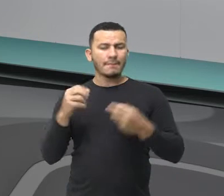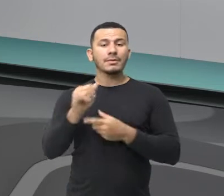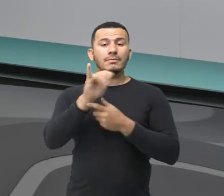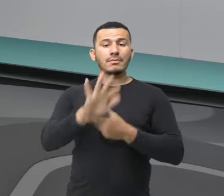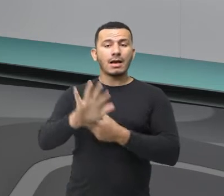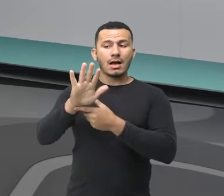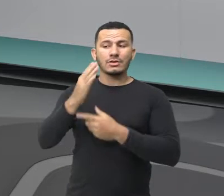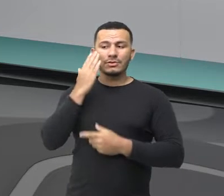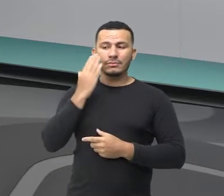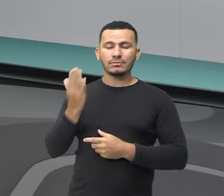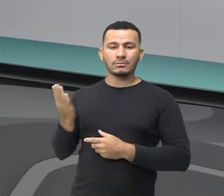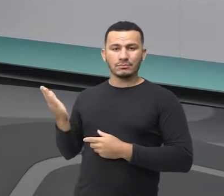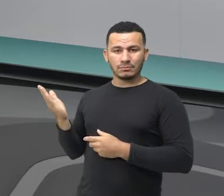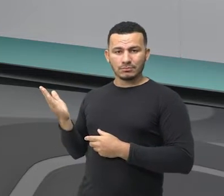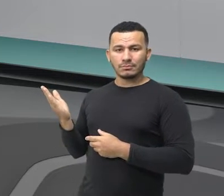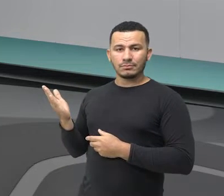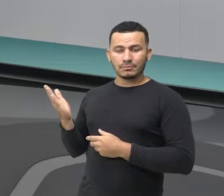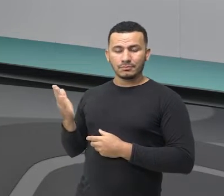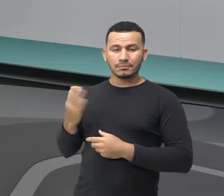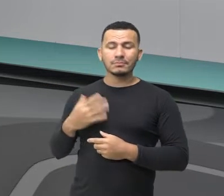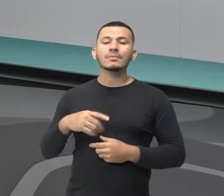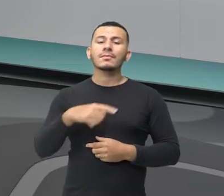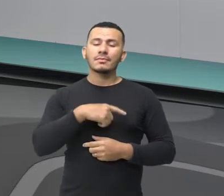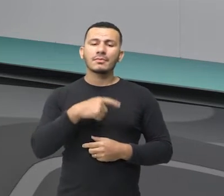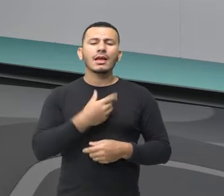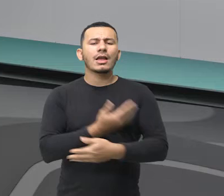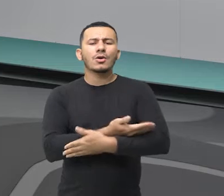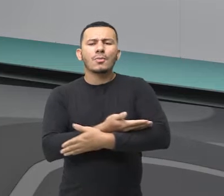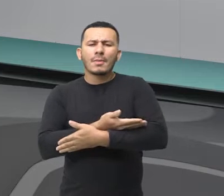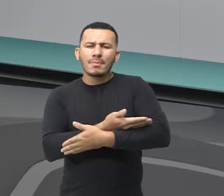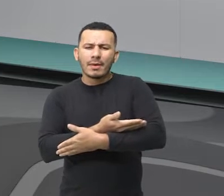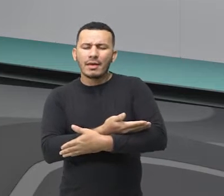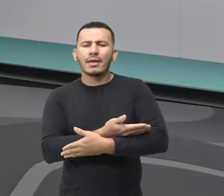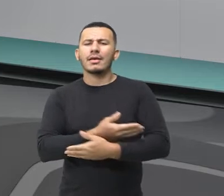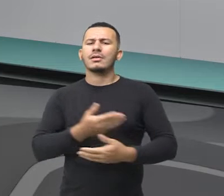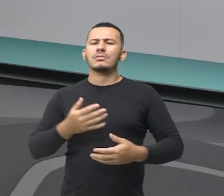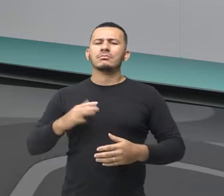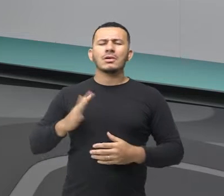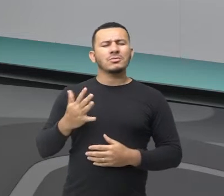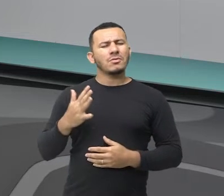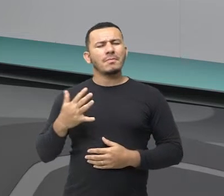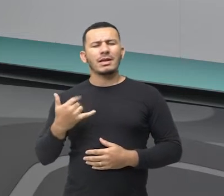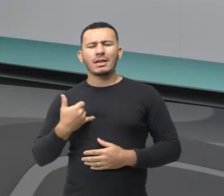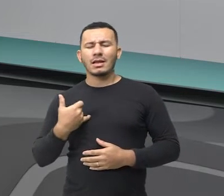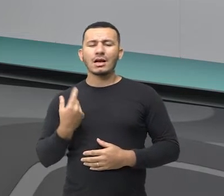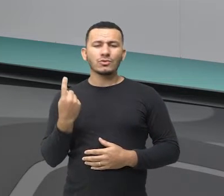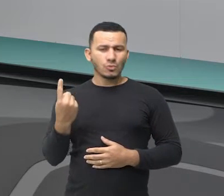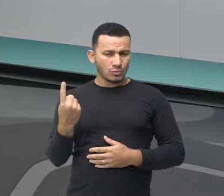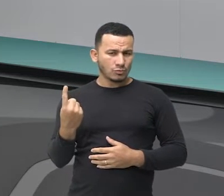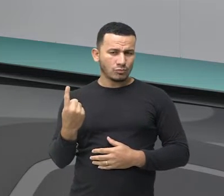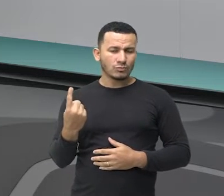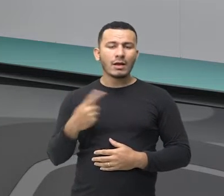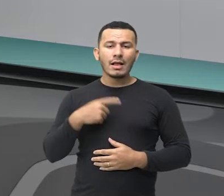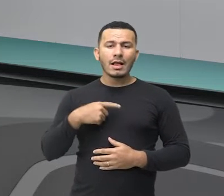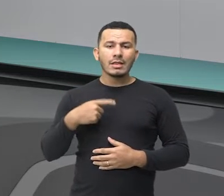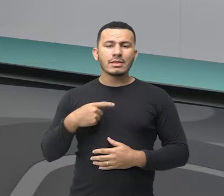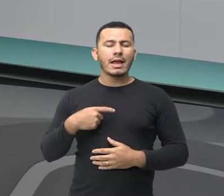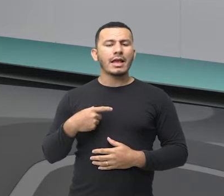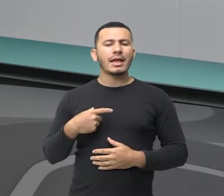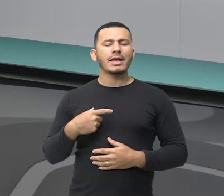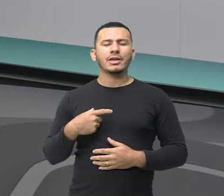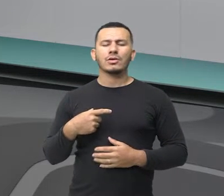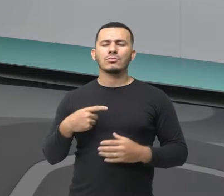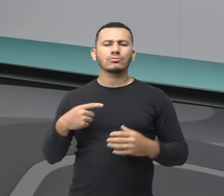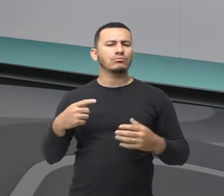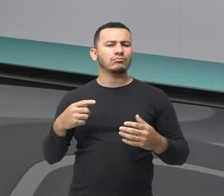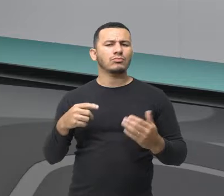já aparece aqui bastante sugestiva, né? Um bebê ali, né, naquela faixa de mais ou menos 1 ano de idade, segurando